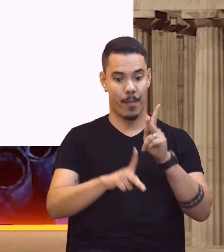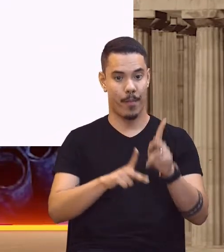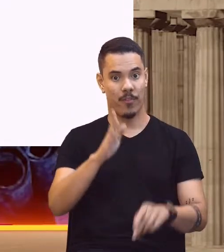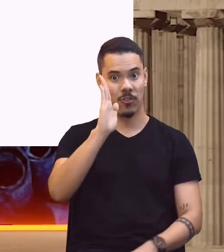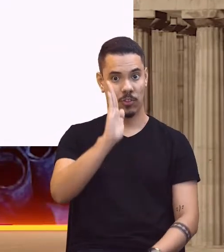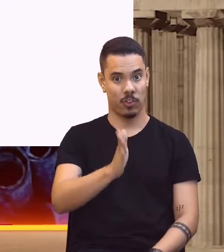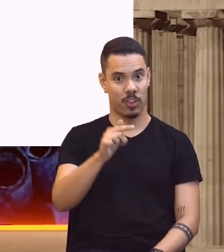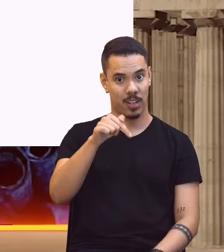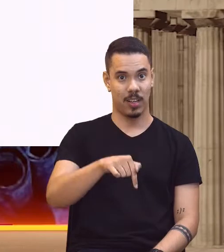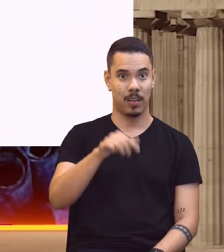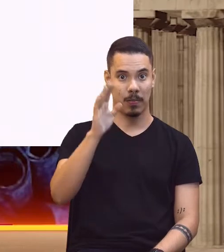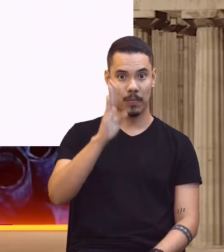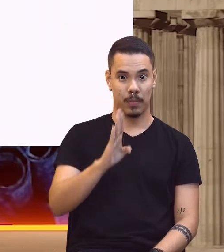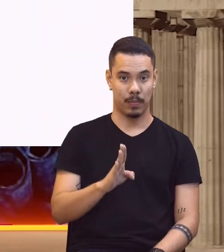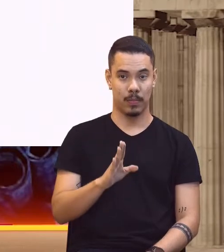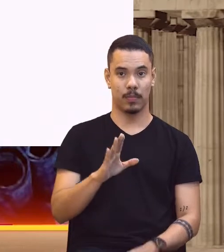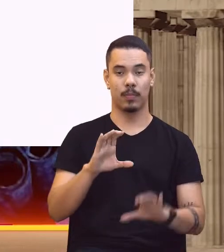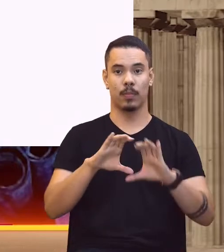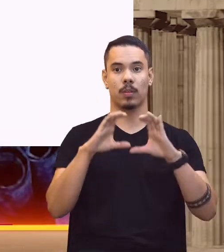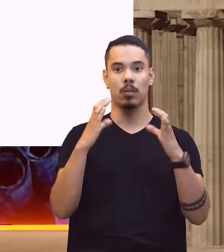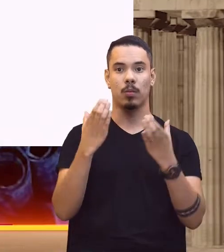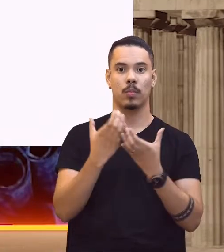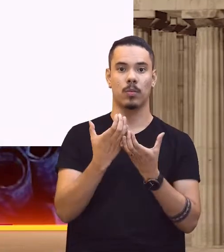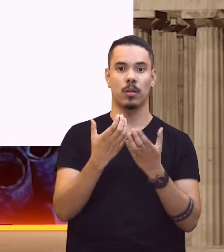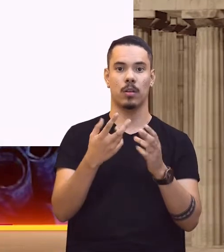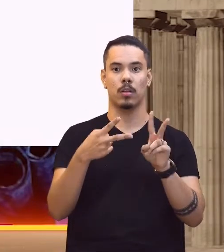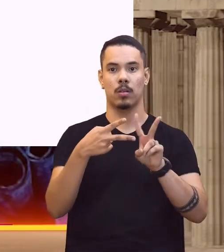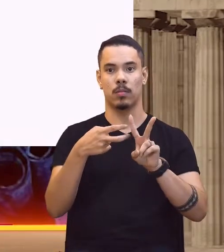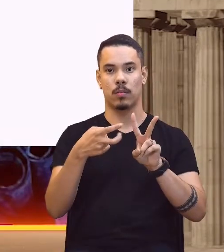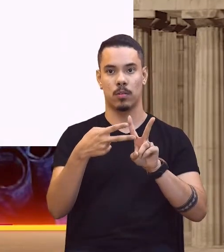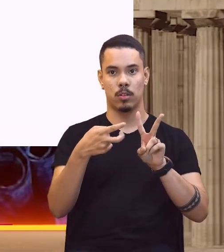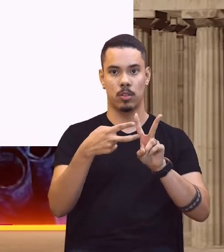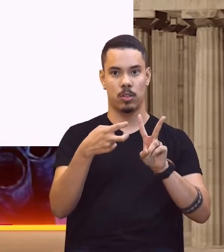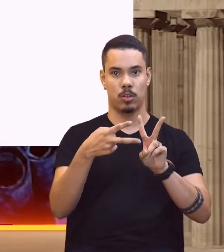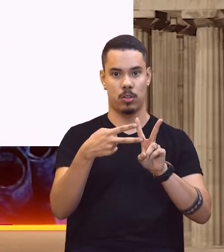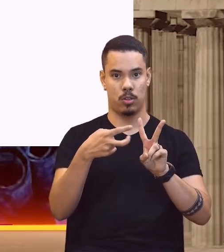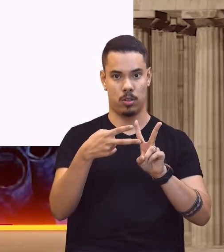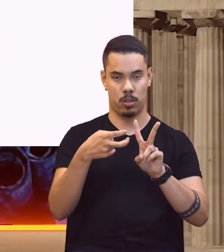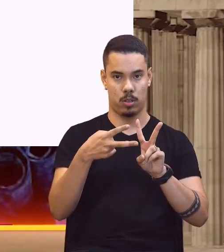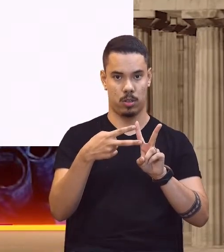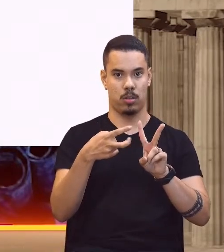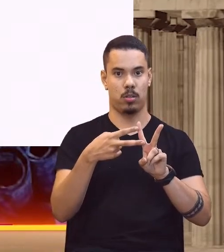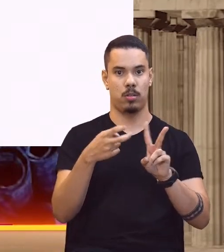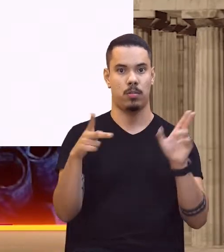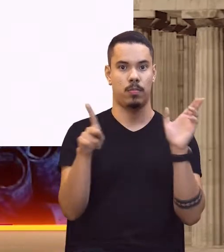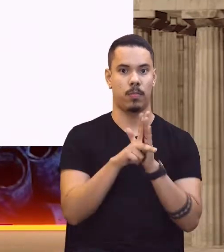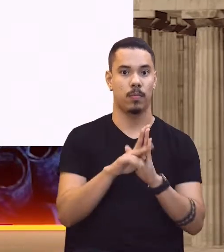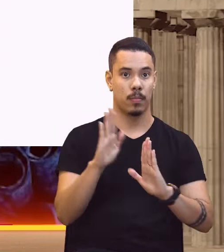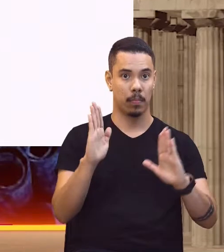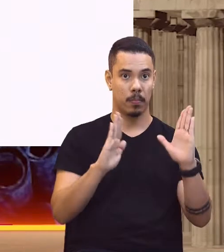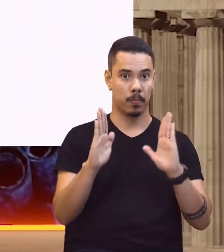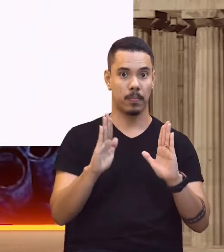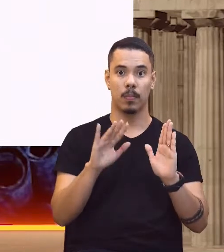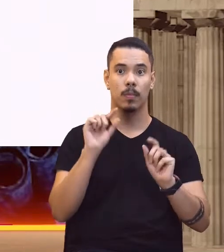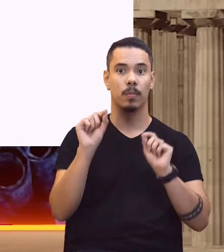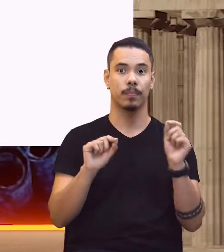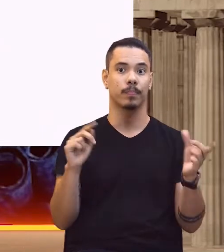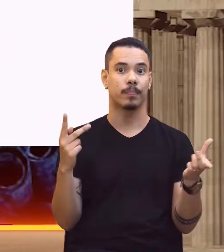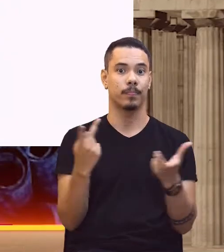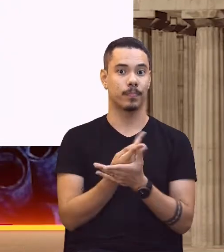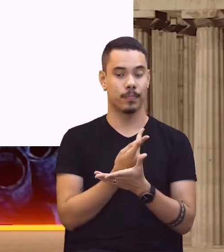Brasil, as comunidades indígenas, as aldeias indígenas que haviam na época, o que aconteceram?